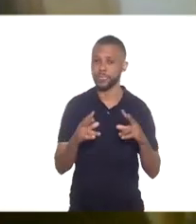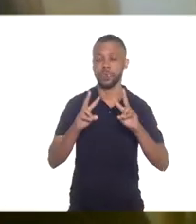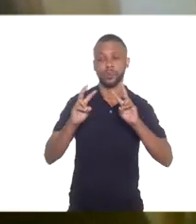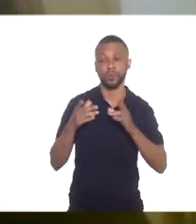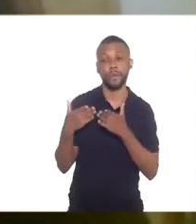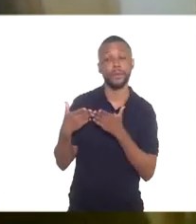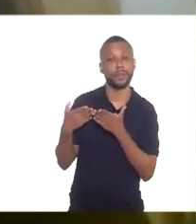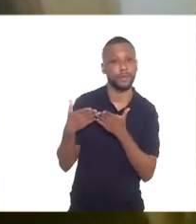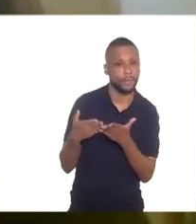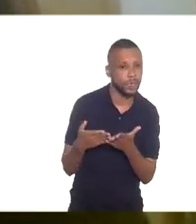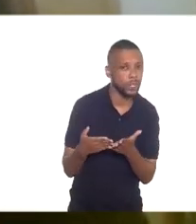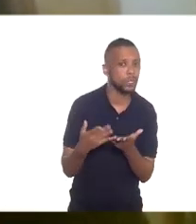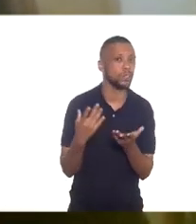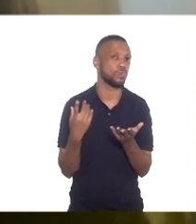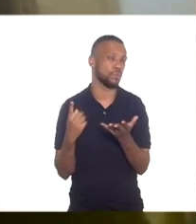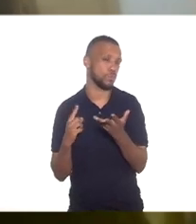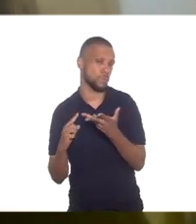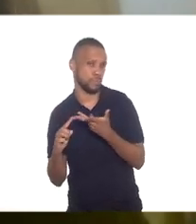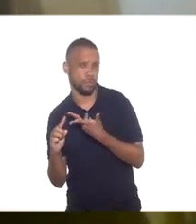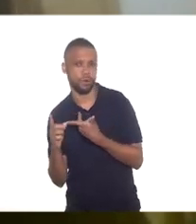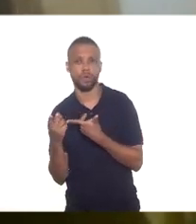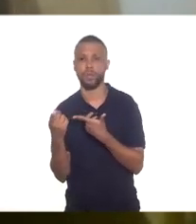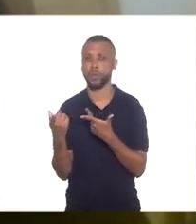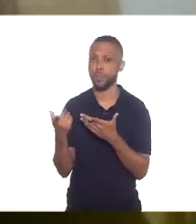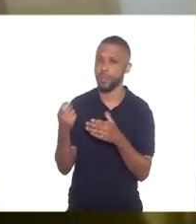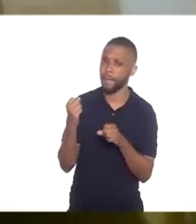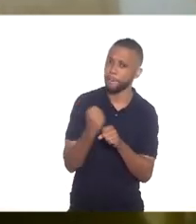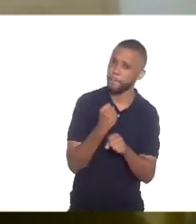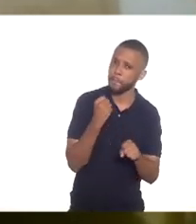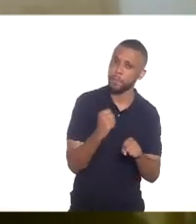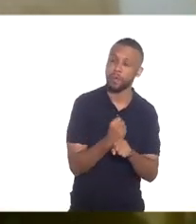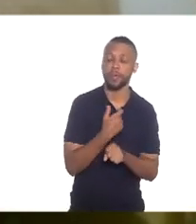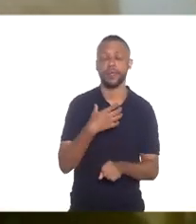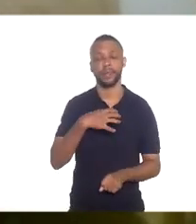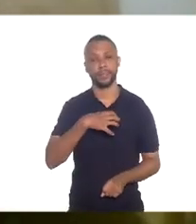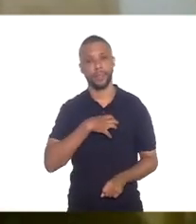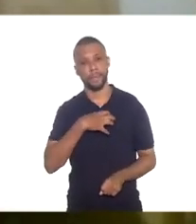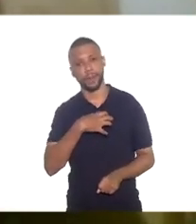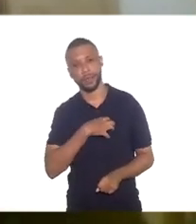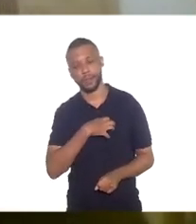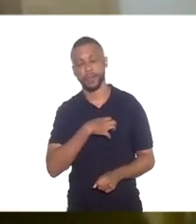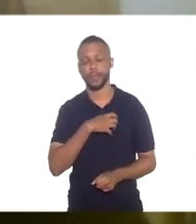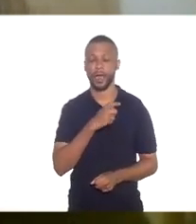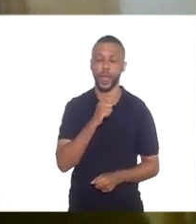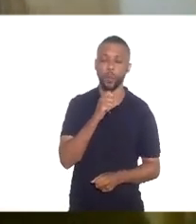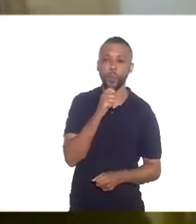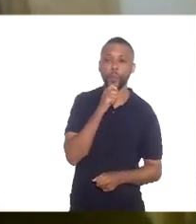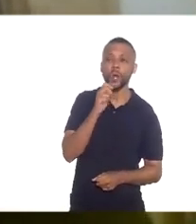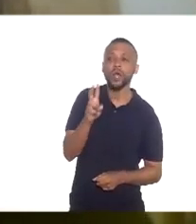navios fundeados na Bahia, sem uso, navios afundados,